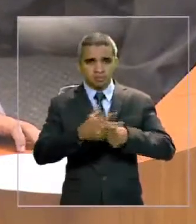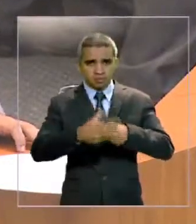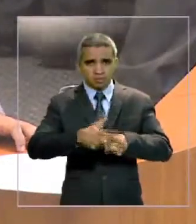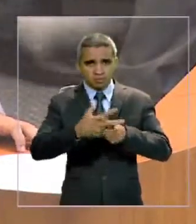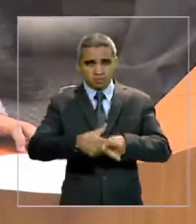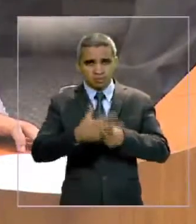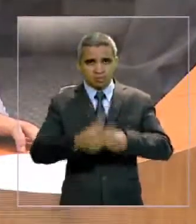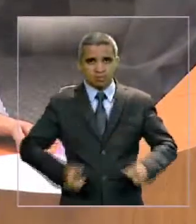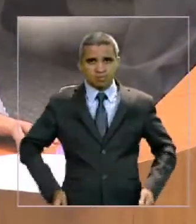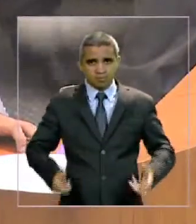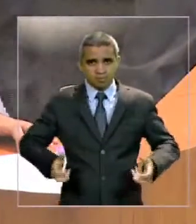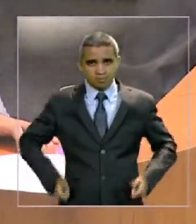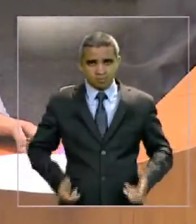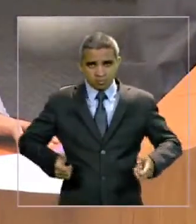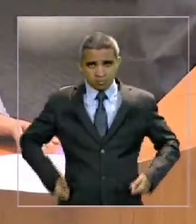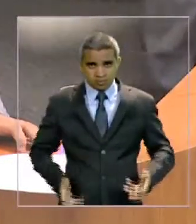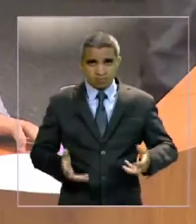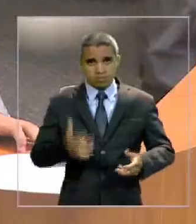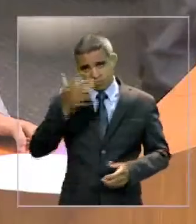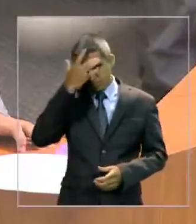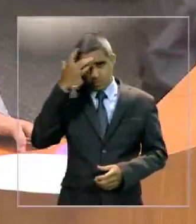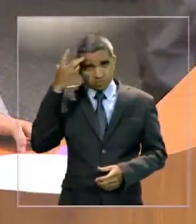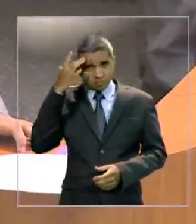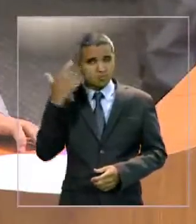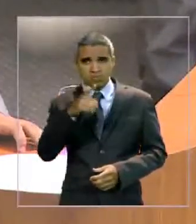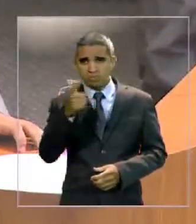presente. E foi bombardeada